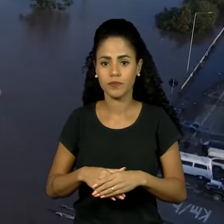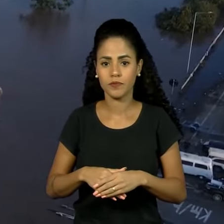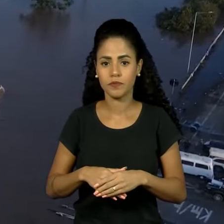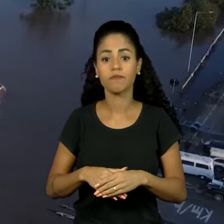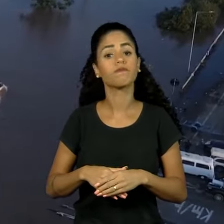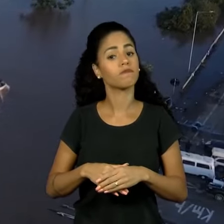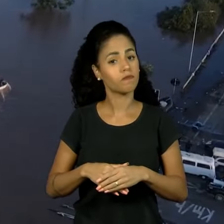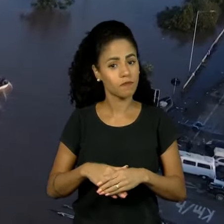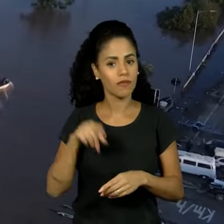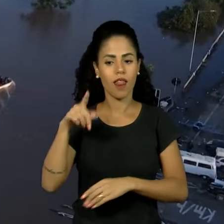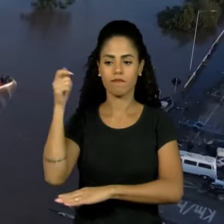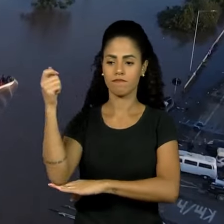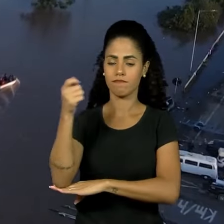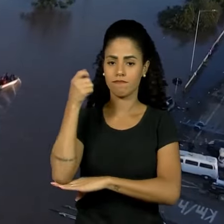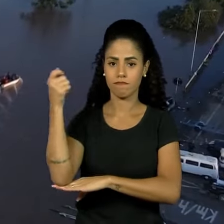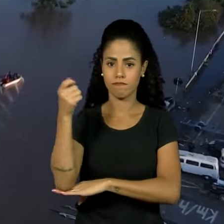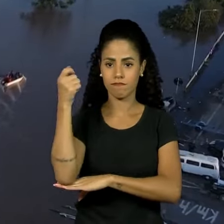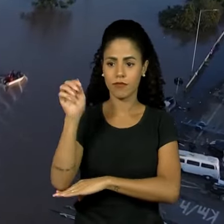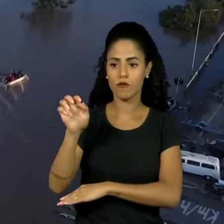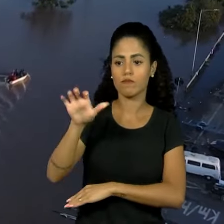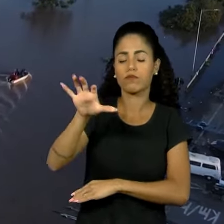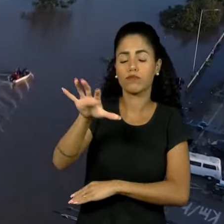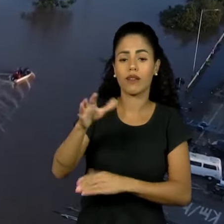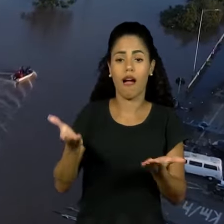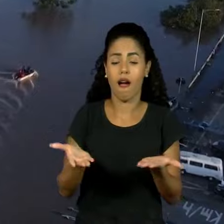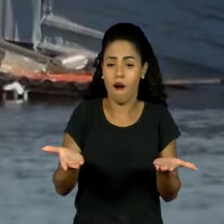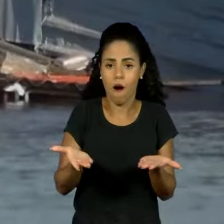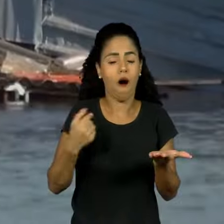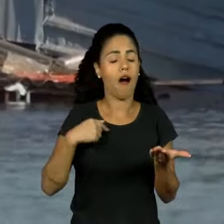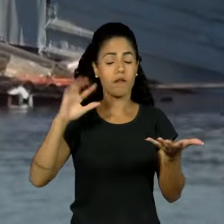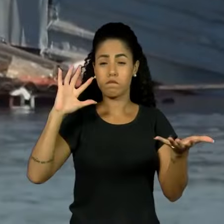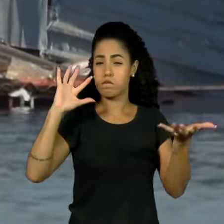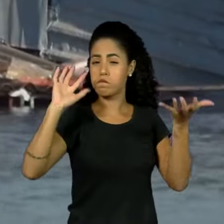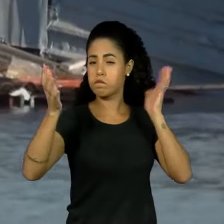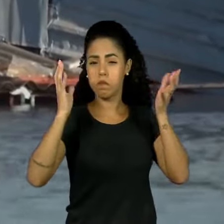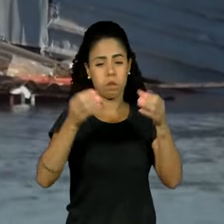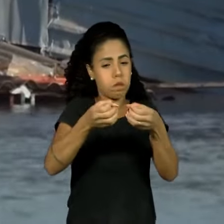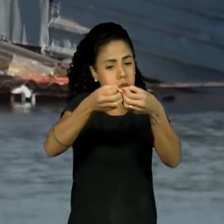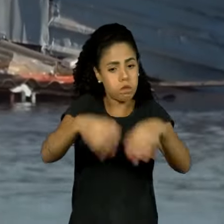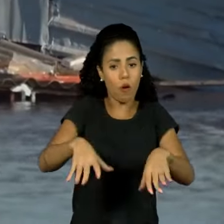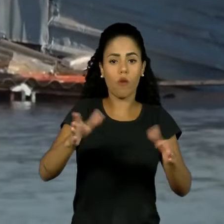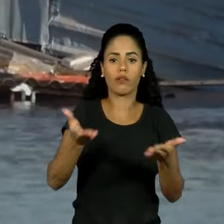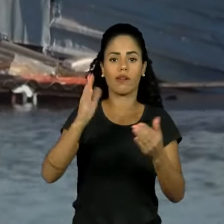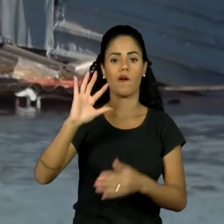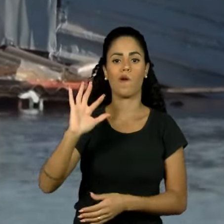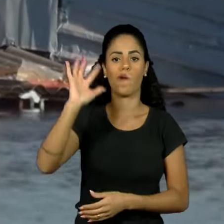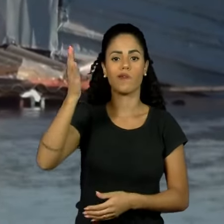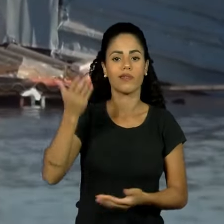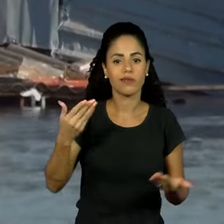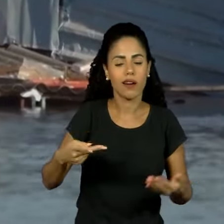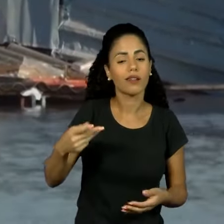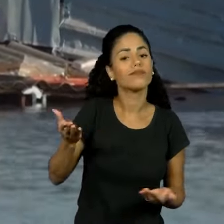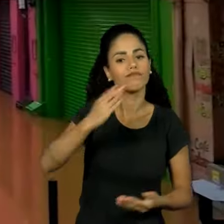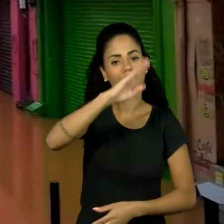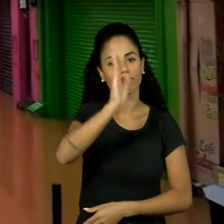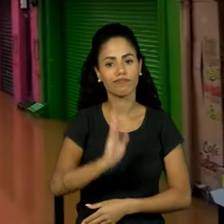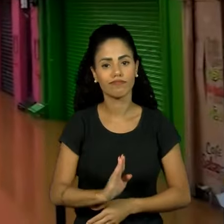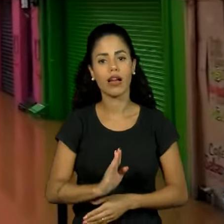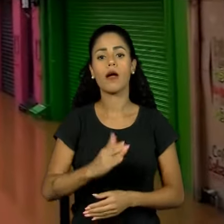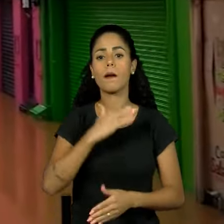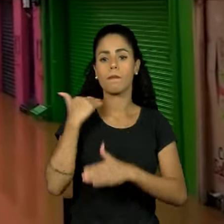O Rio Grande do Sul vive uma das maiores tragédias socioambientais da história do Brasil. Mortos, milhares